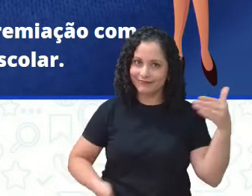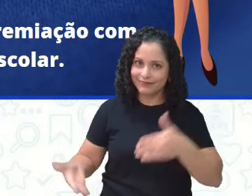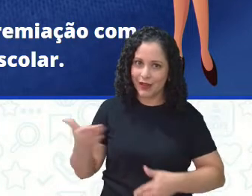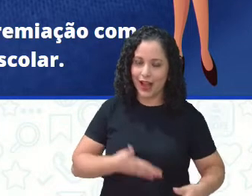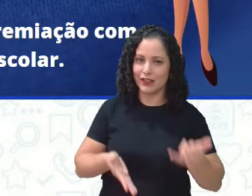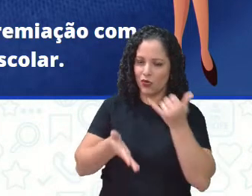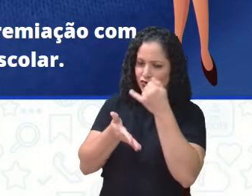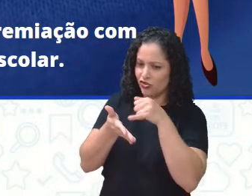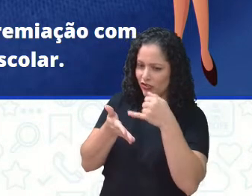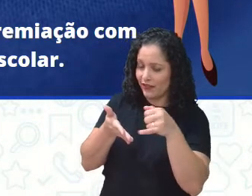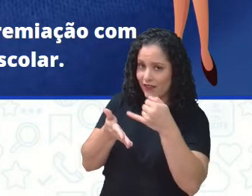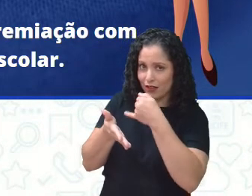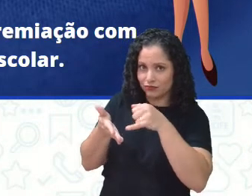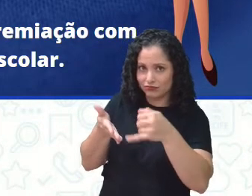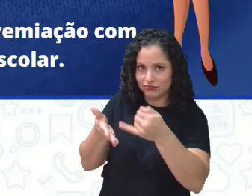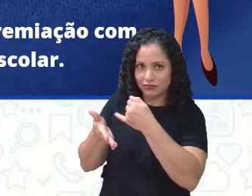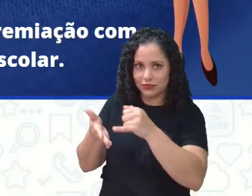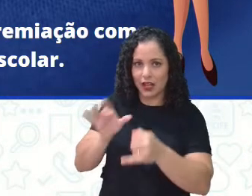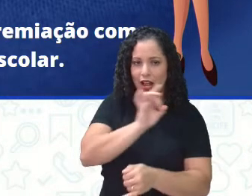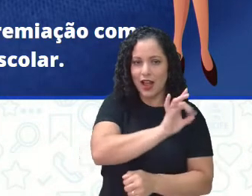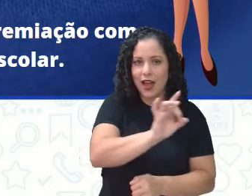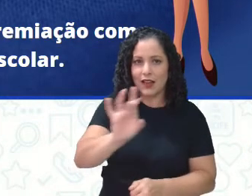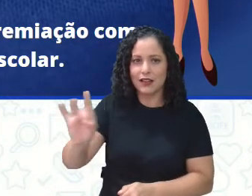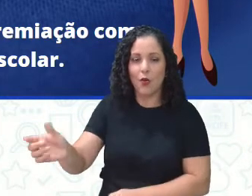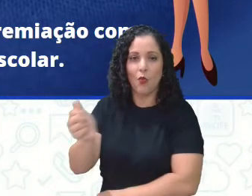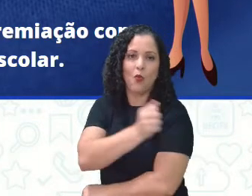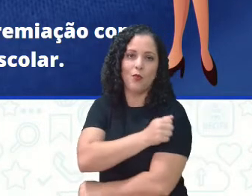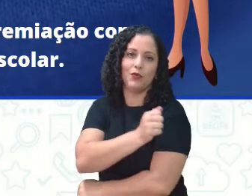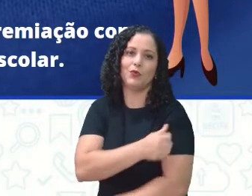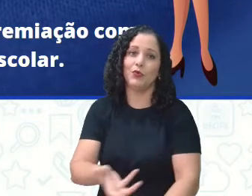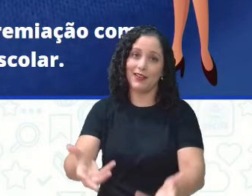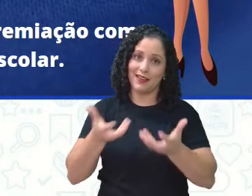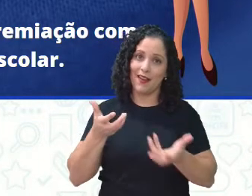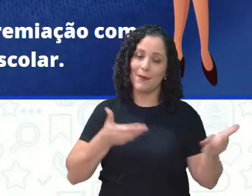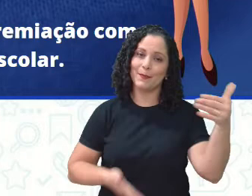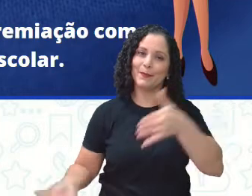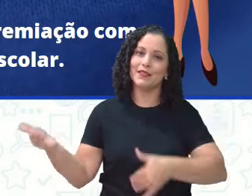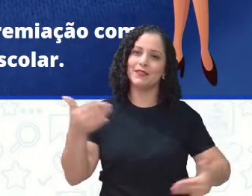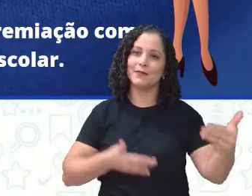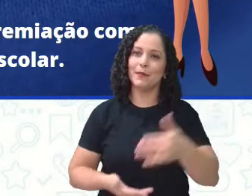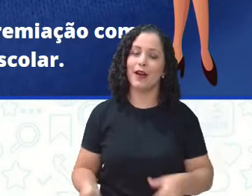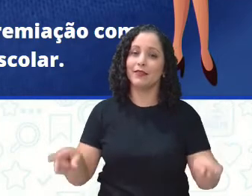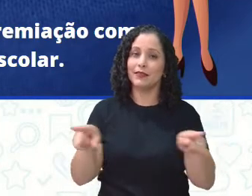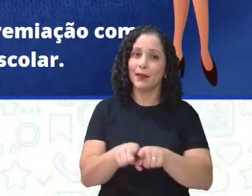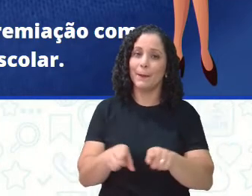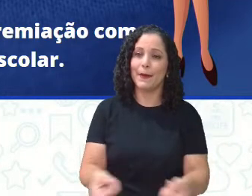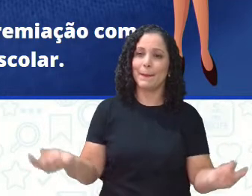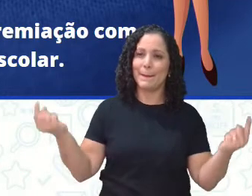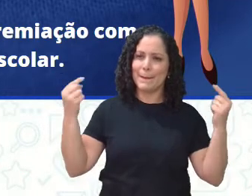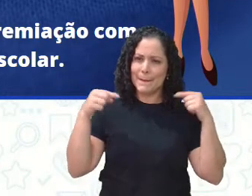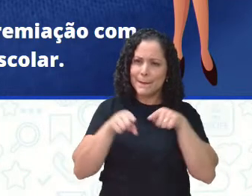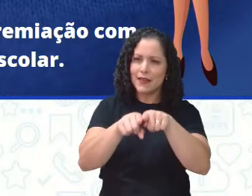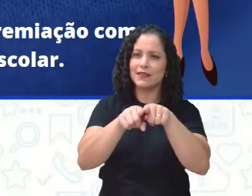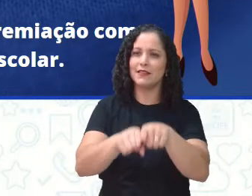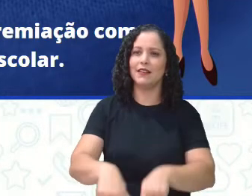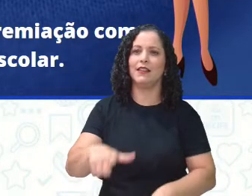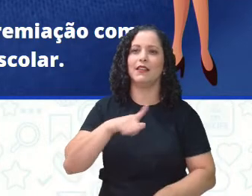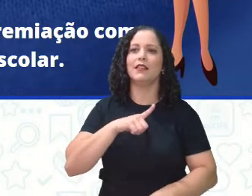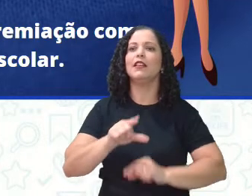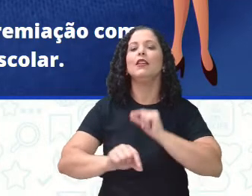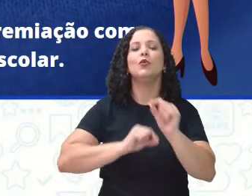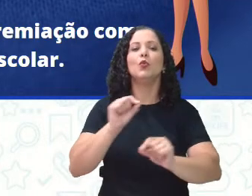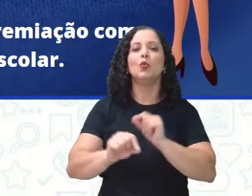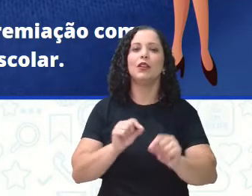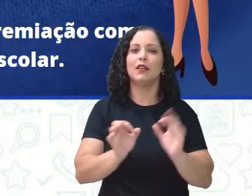vai inscrever os alunos e alunas que desejam participar. Em parceria conosco, né, eles vão preparar, nós